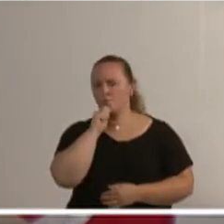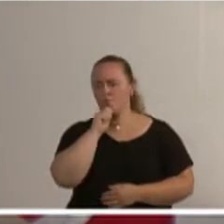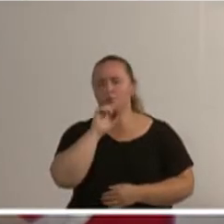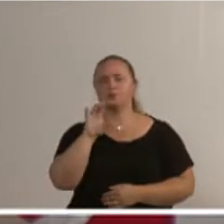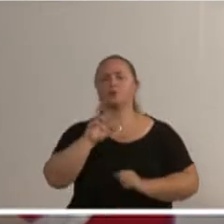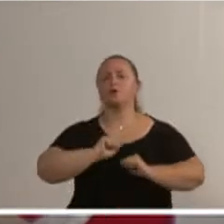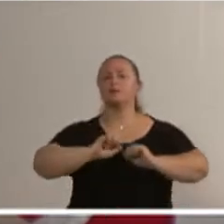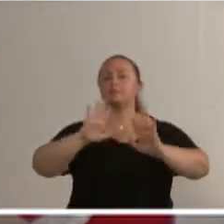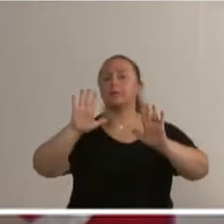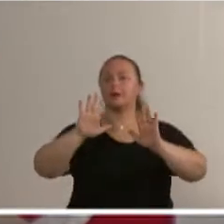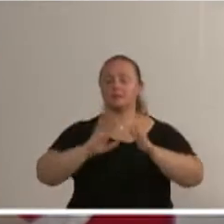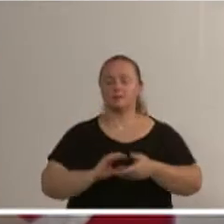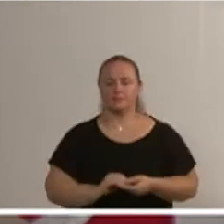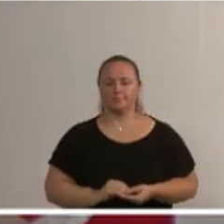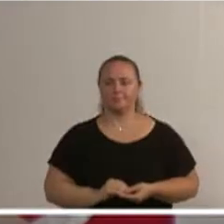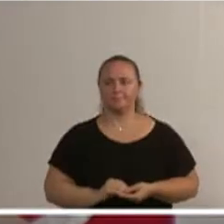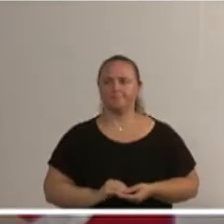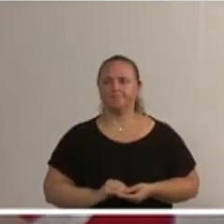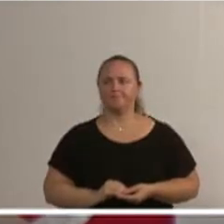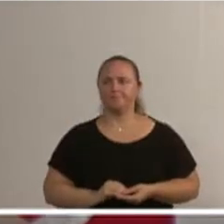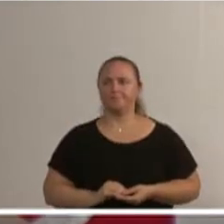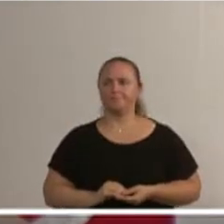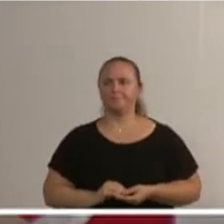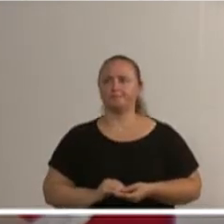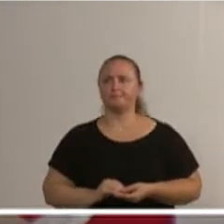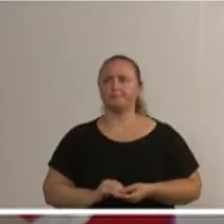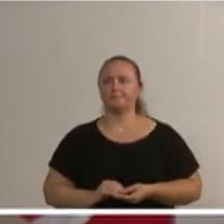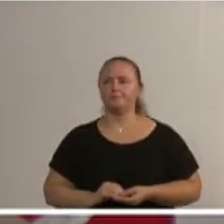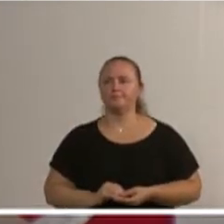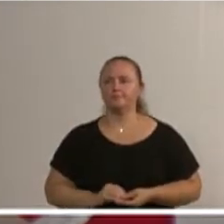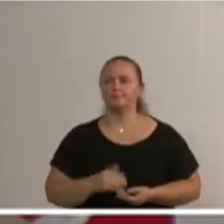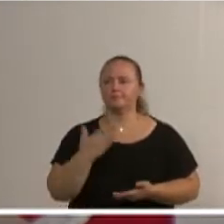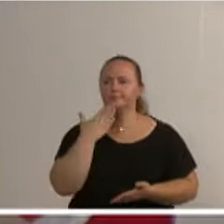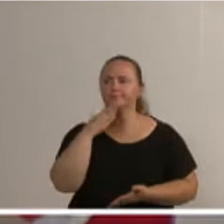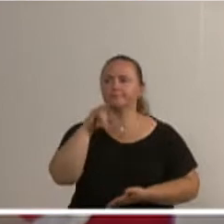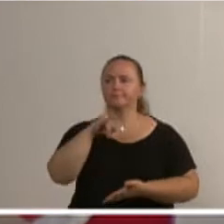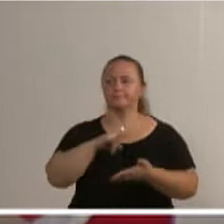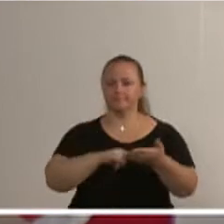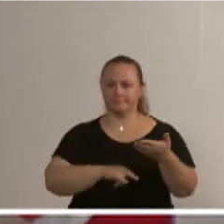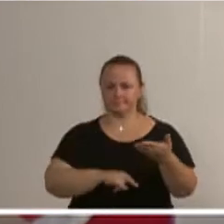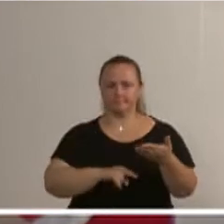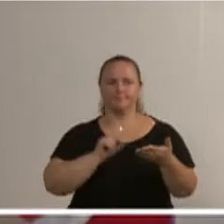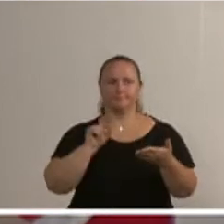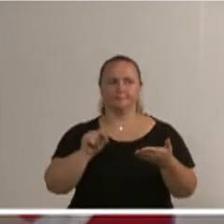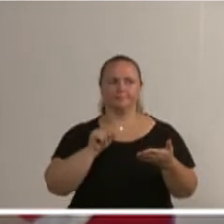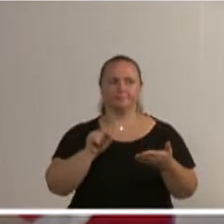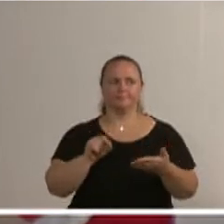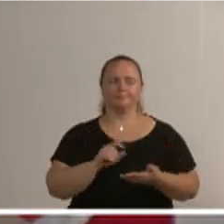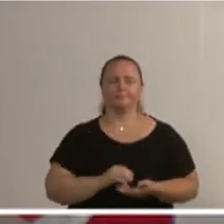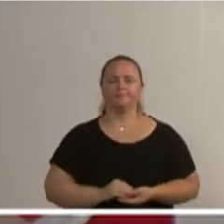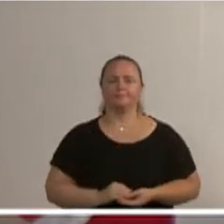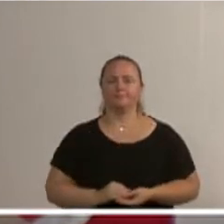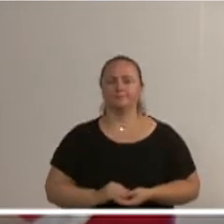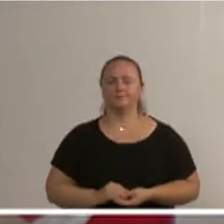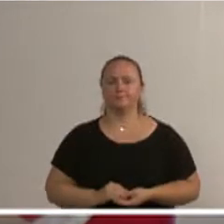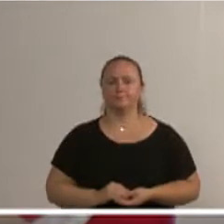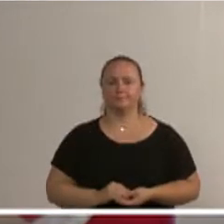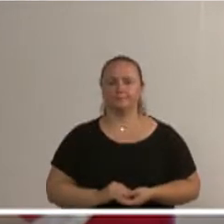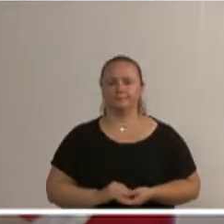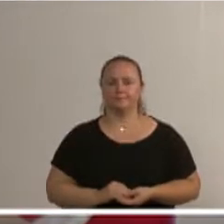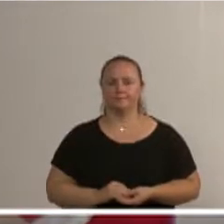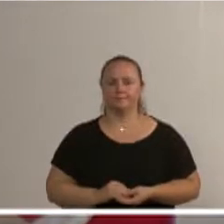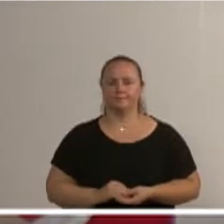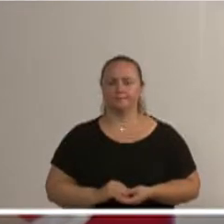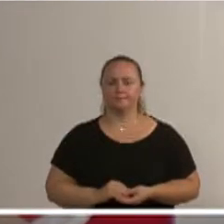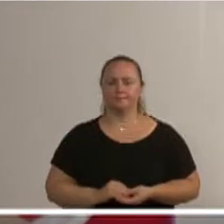direto ao meu requerimento, eu quero deixar bem claro para vocês que, infelizmente, e a gente